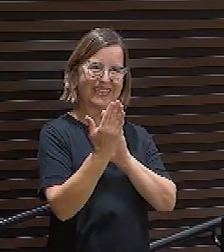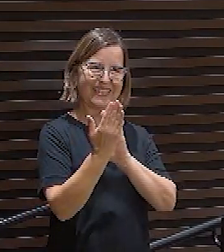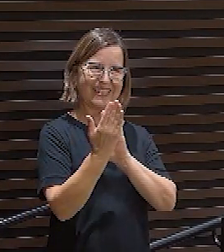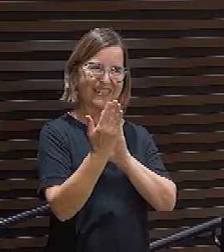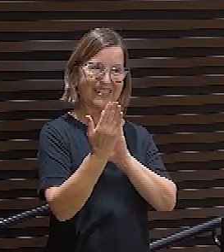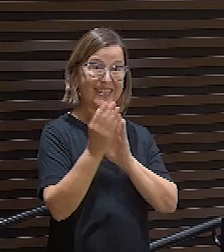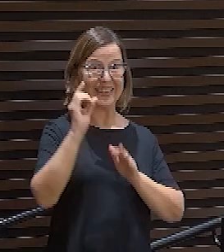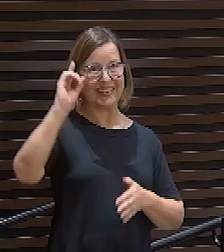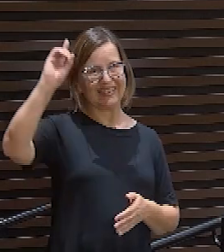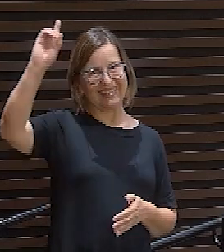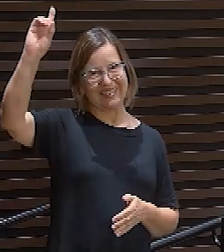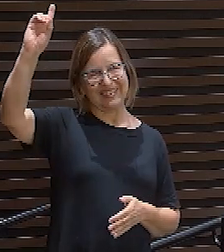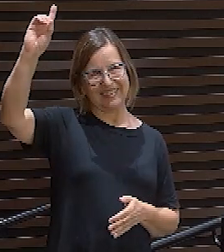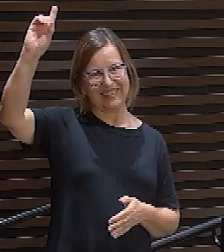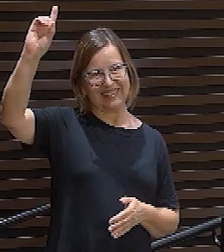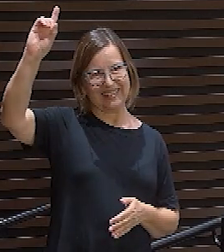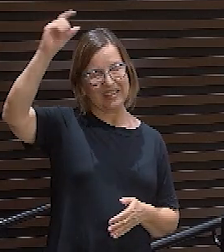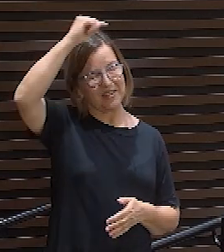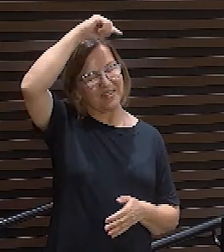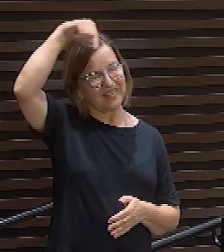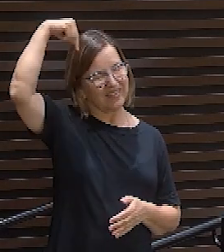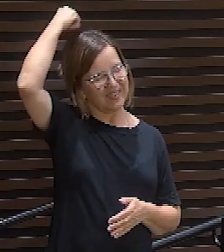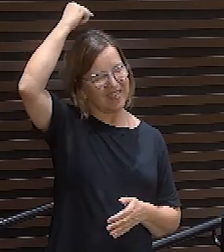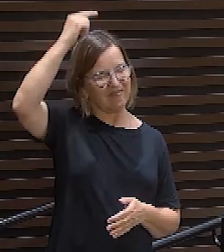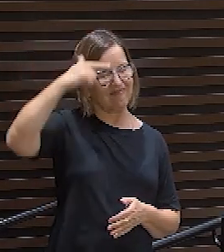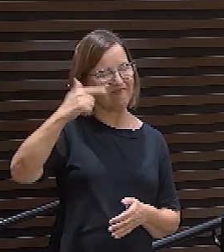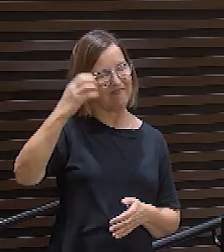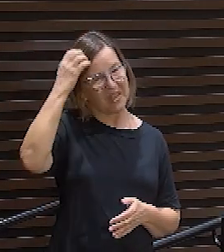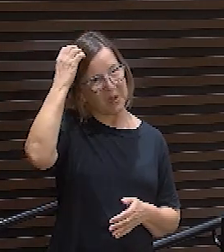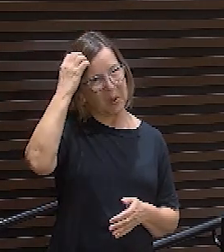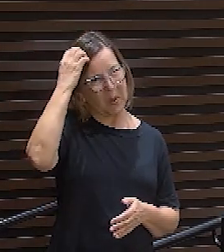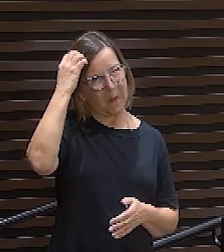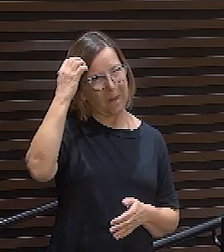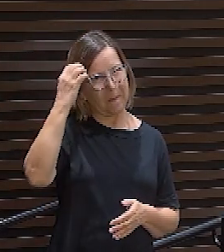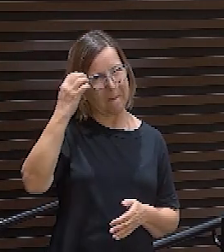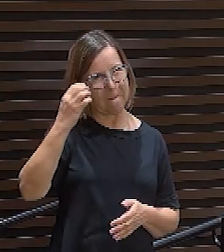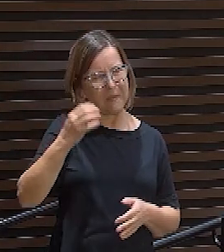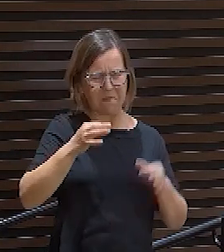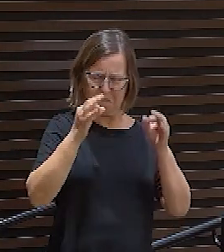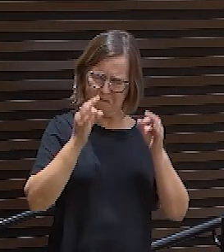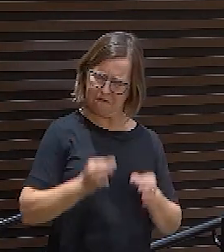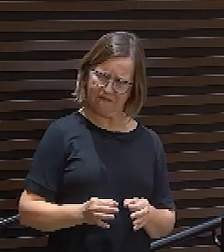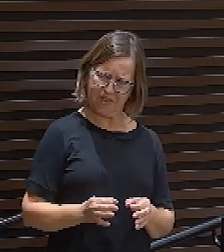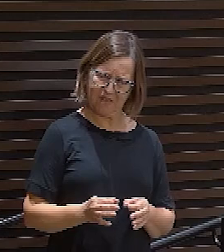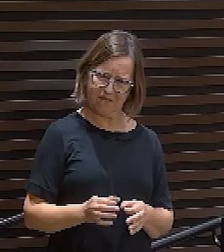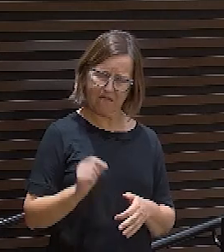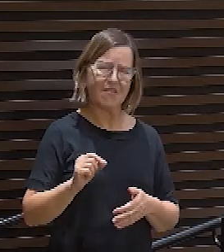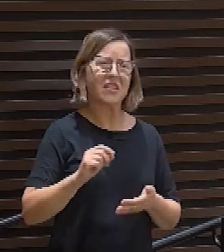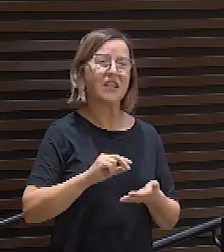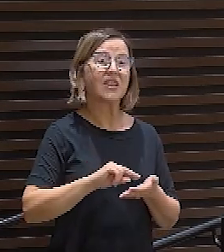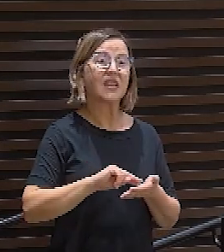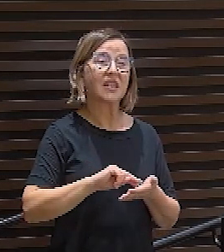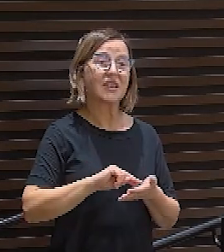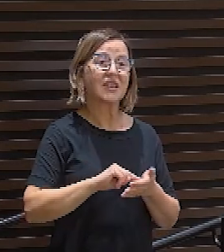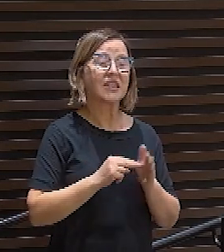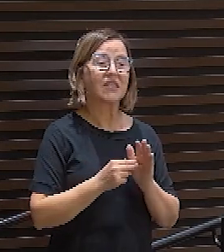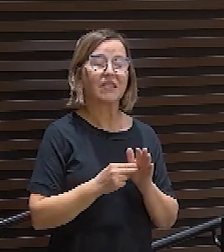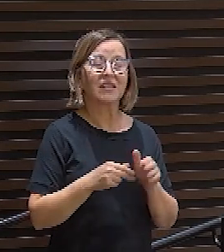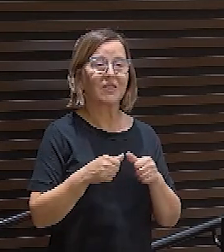de Deus, santo, inculpável e irrepreensível, o que é isso? Isso é